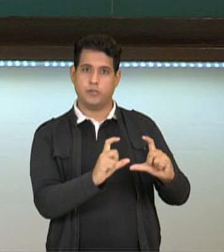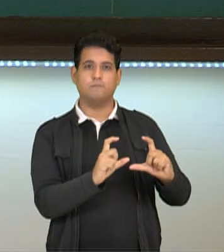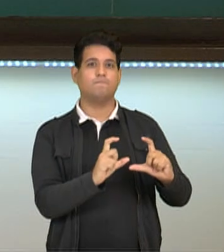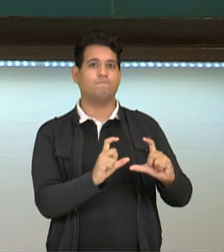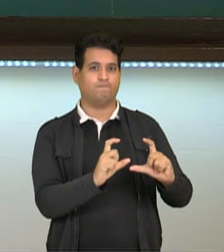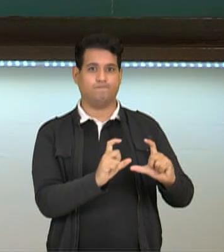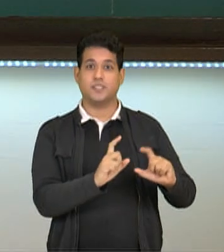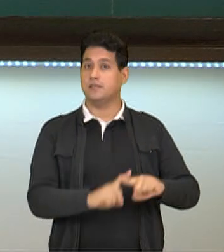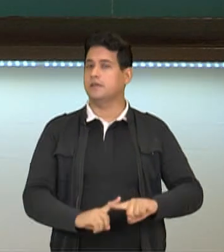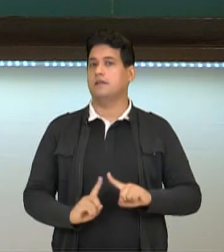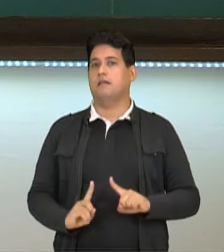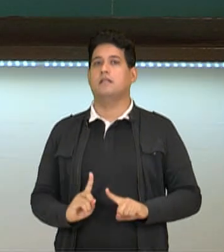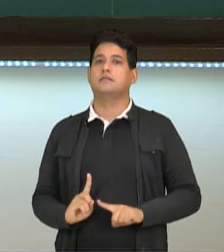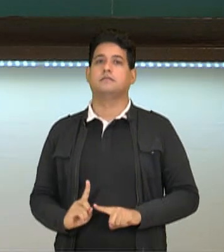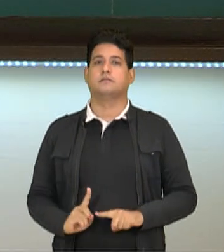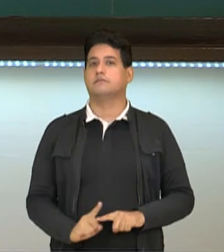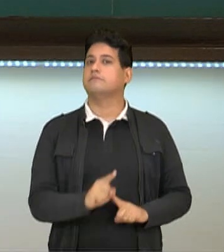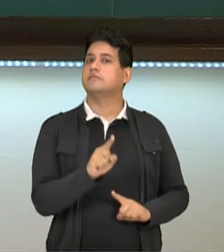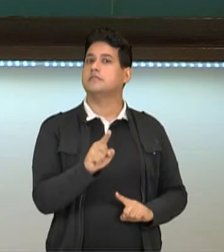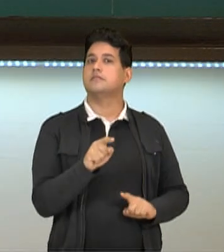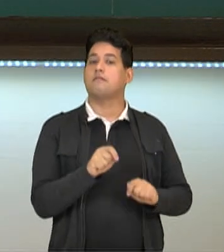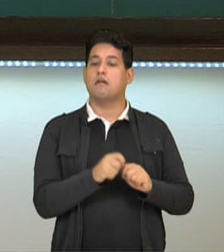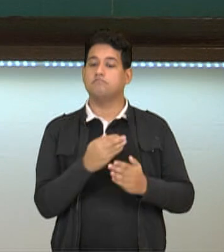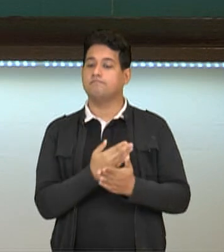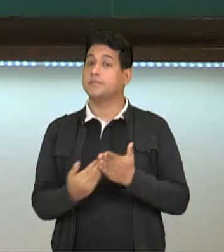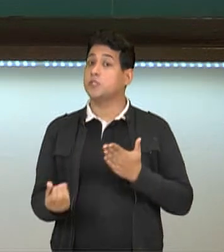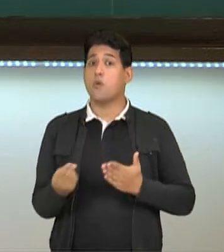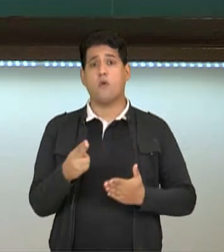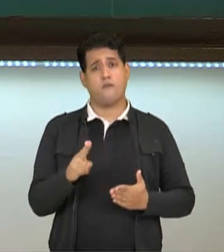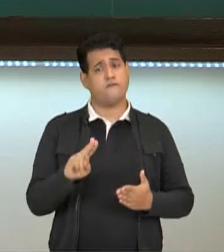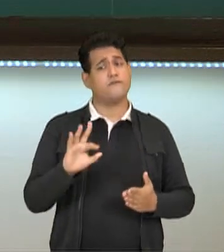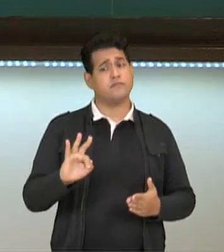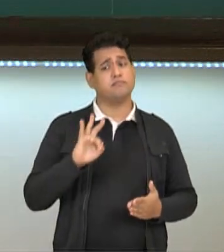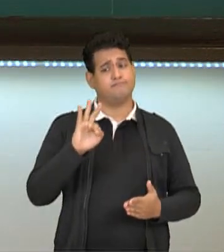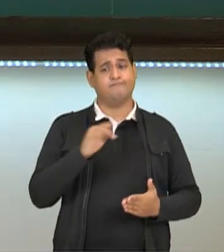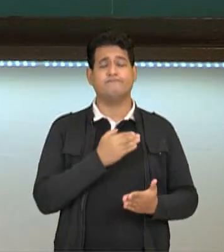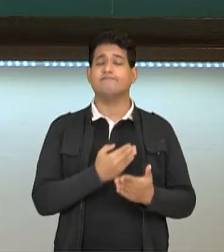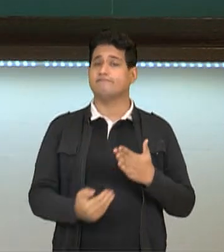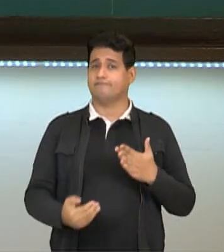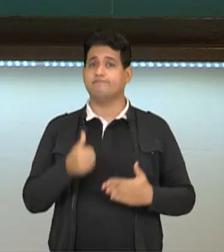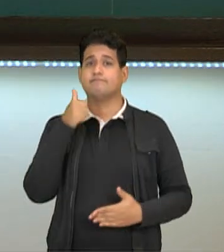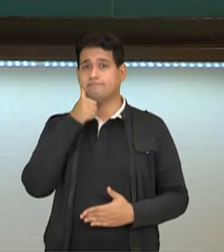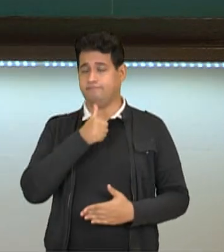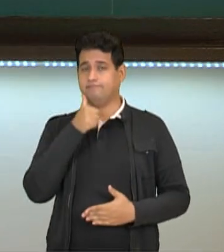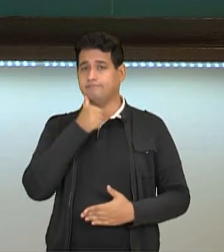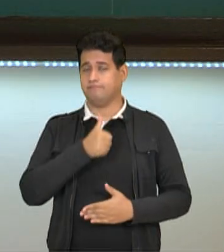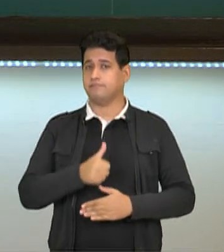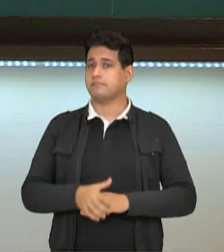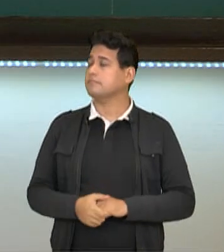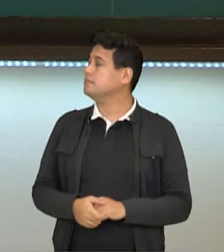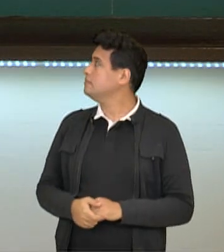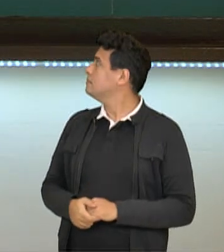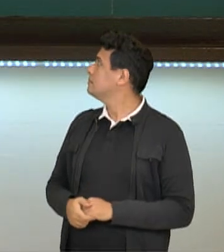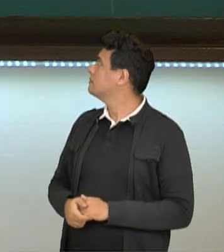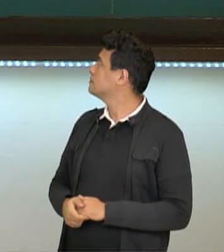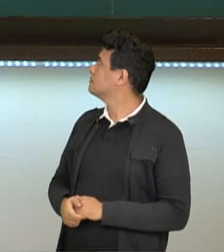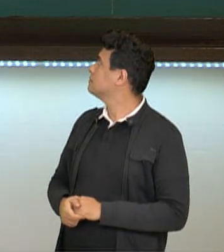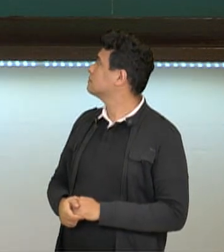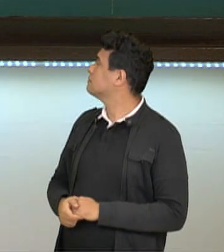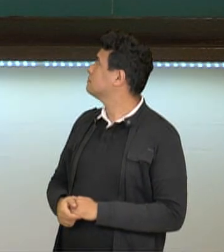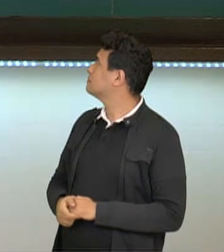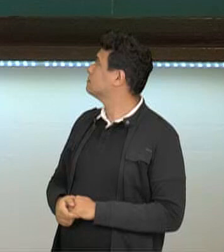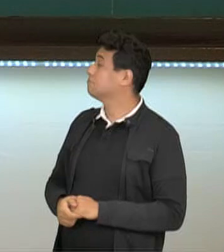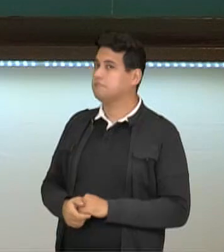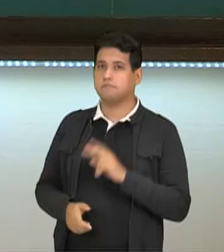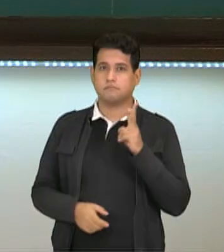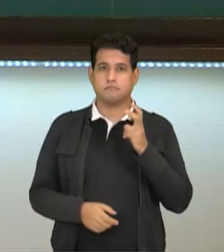ok? Então, você irá perder ou você perderá essa garota. She's gonna change her mind.